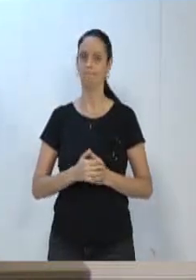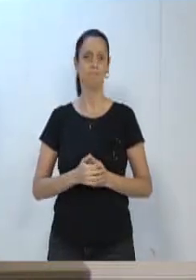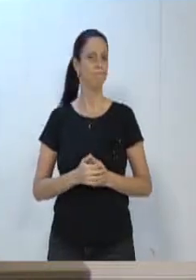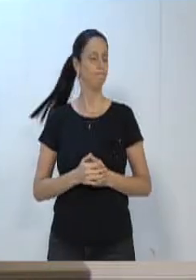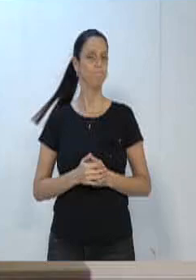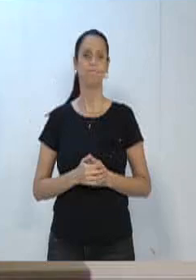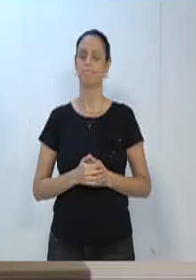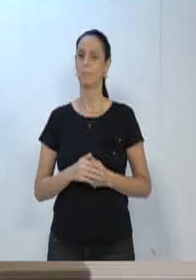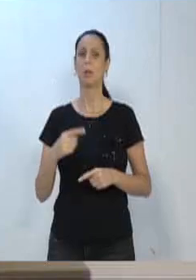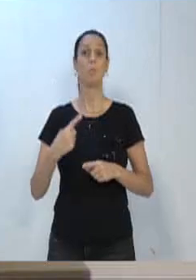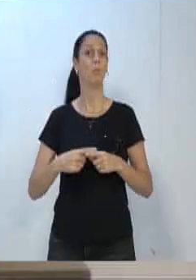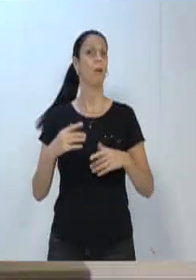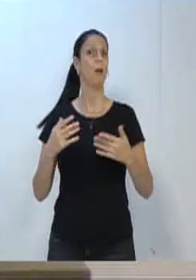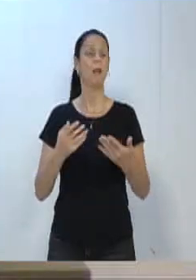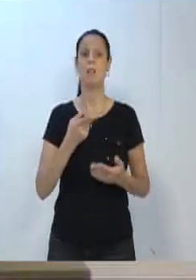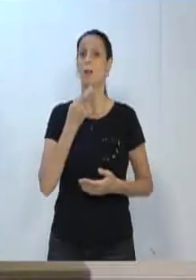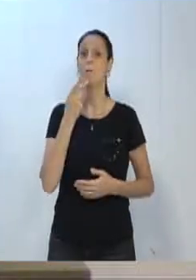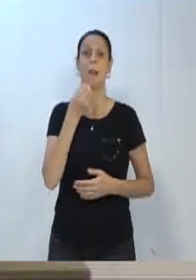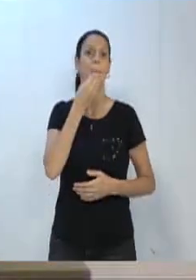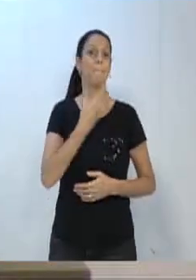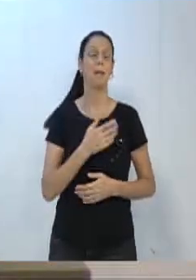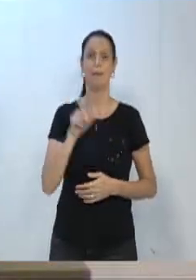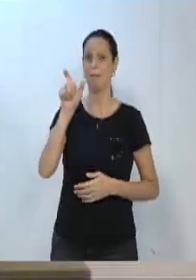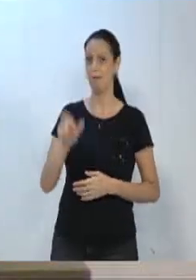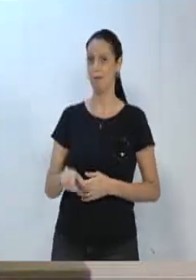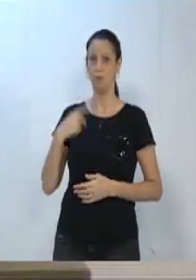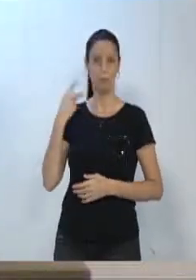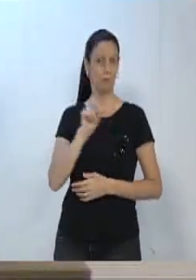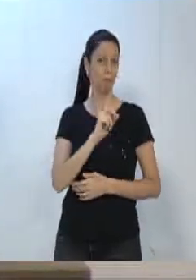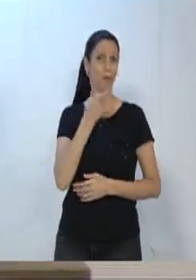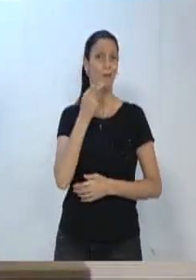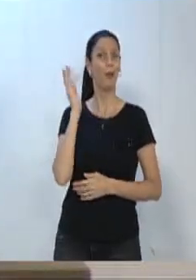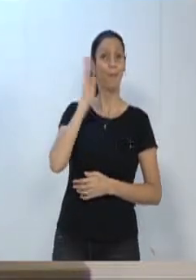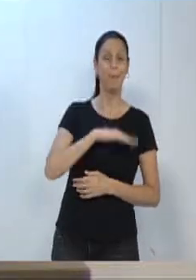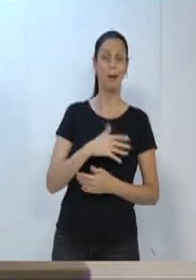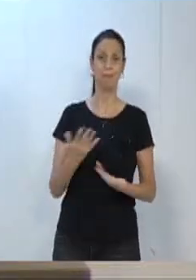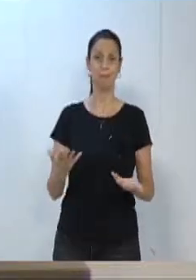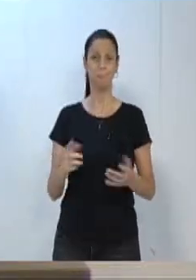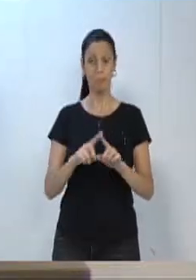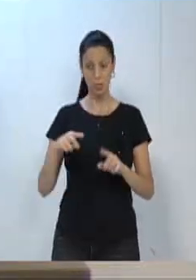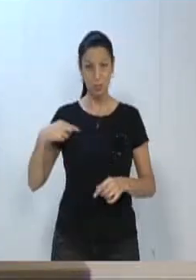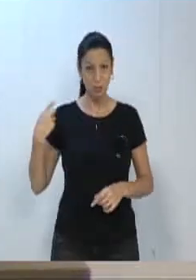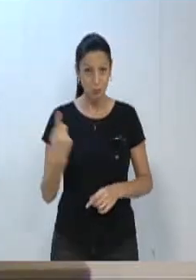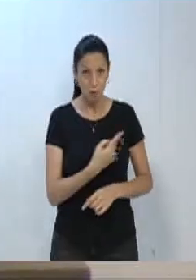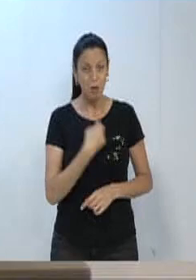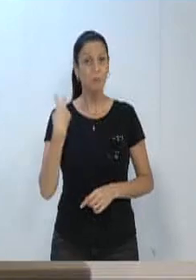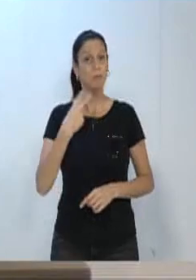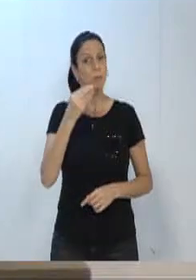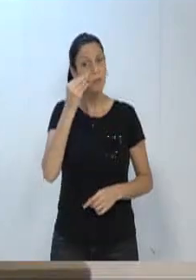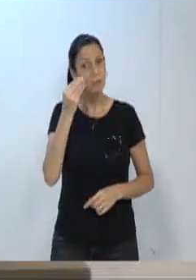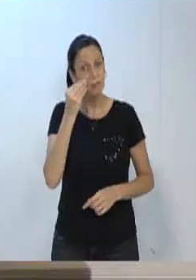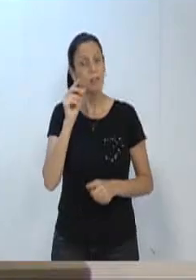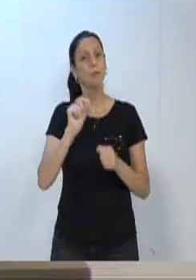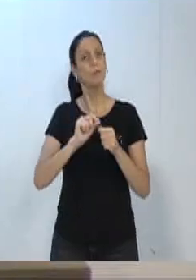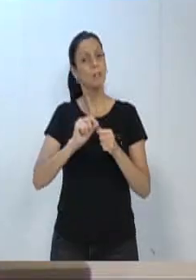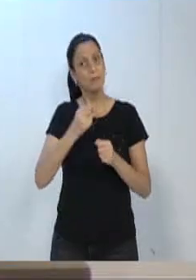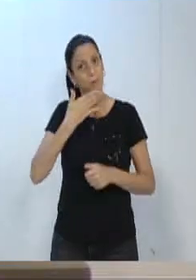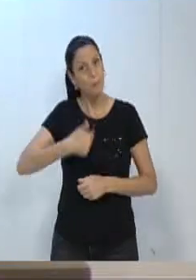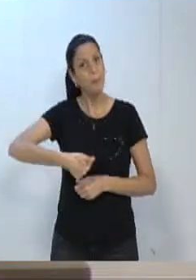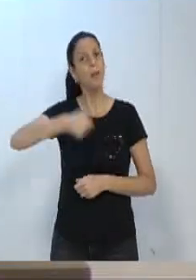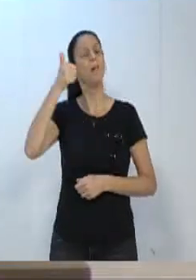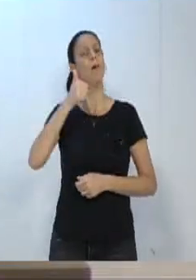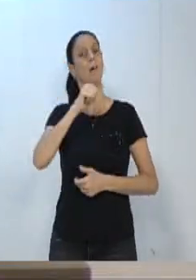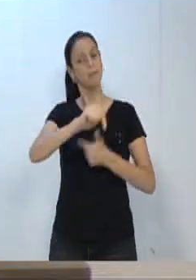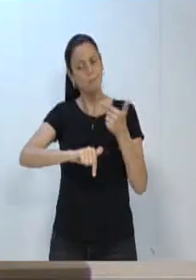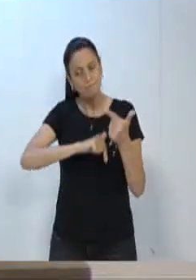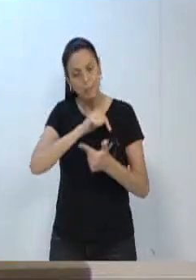político, geralmente não se fala boa coisa. E nós estamos aqui para tentar fazer o melhor. Nenhum de nós que está aqui trabalha